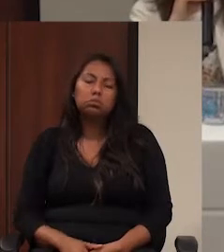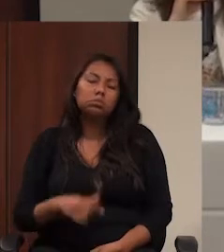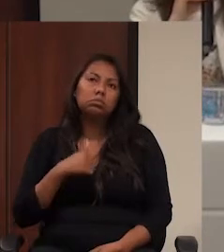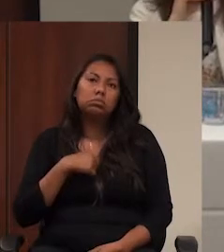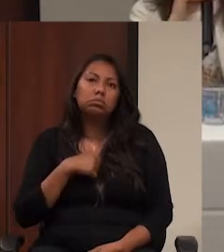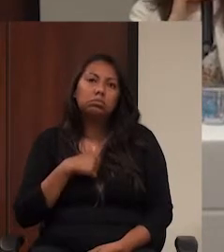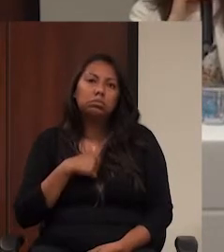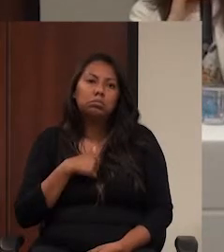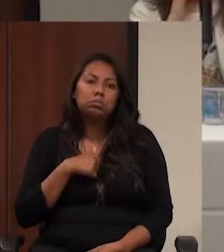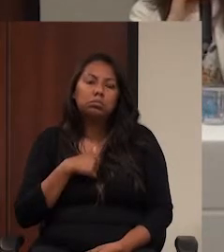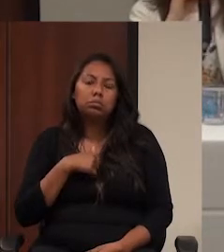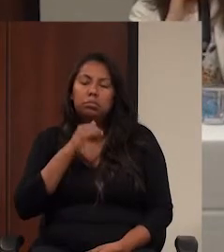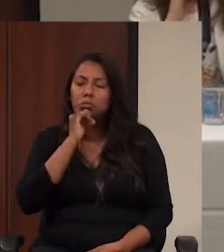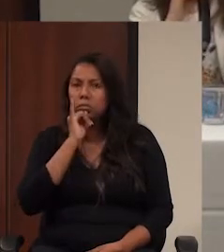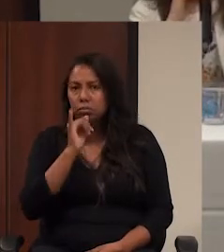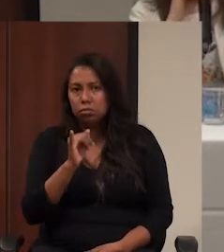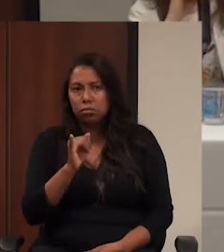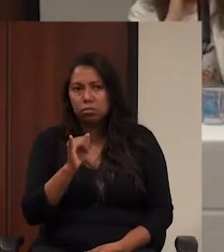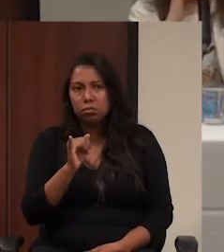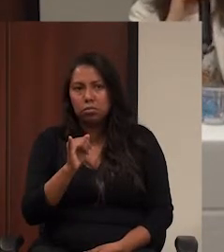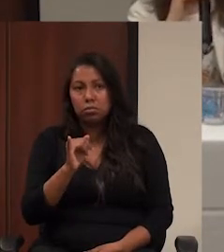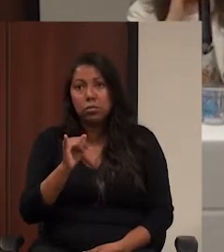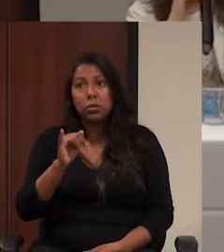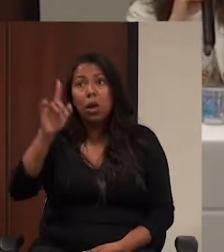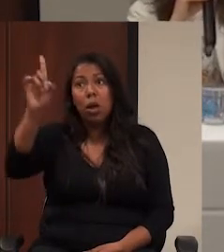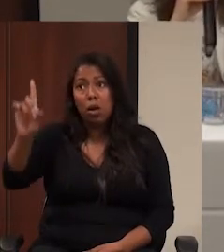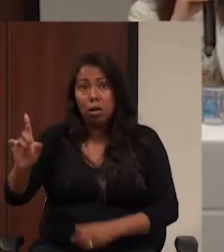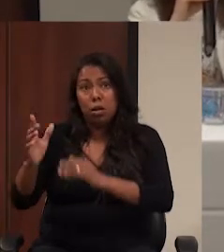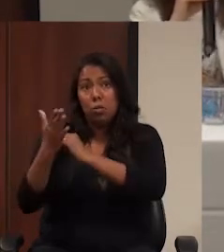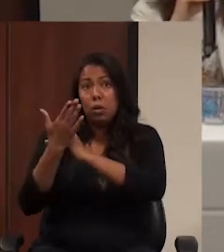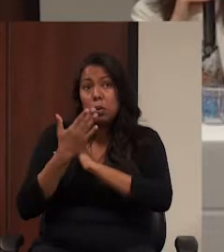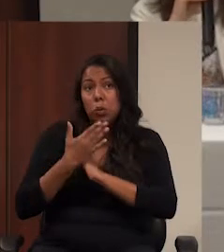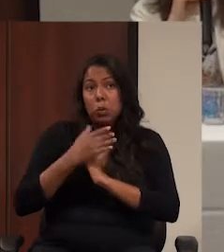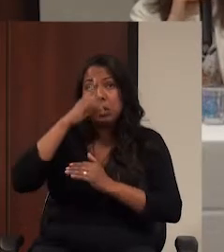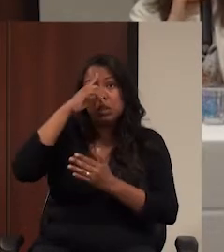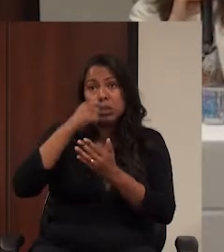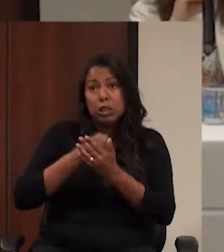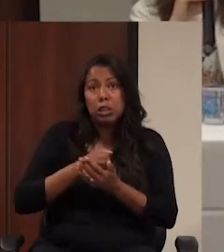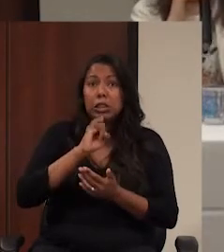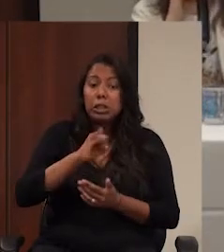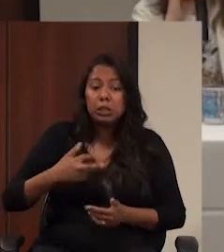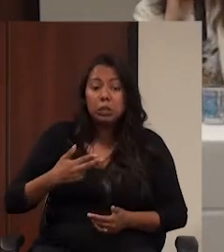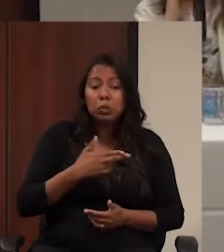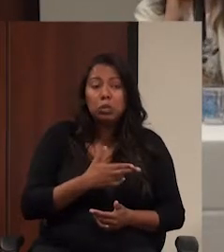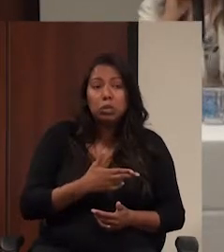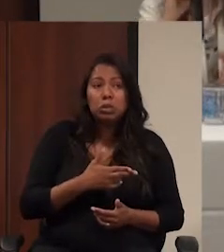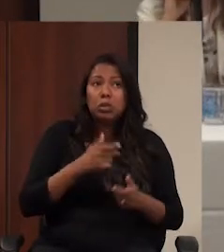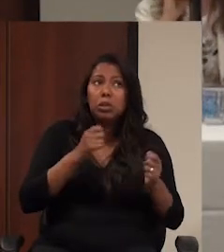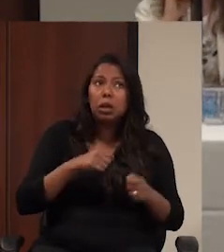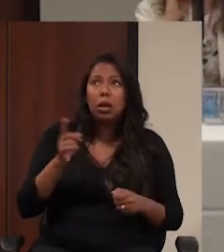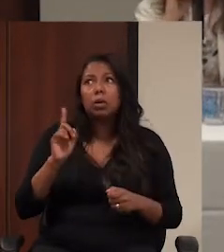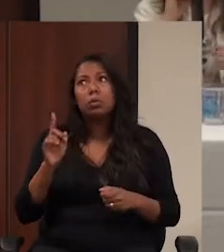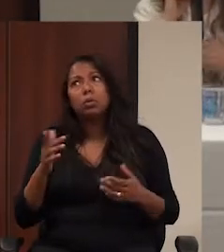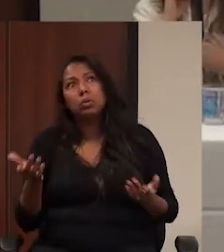que eu vou ter um apoiador para me ajudar a decidir sobre se eu vou ou não me submeter a uma cirurgia ou a um determinado tratamento, mas